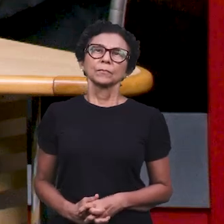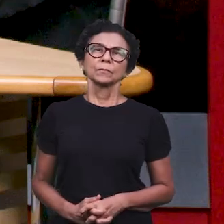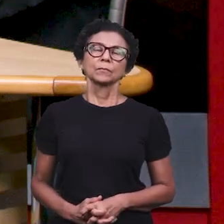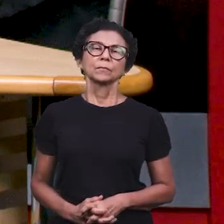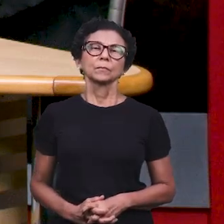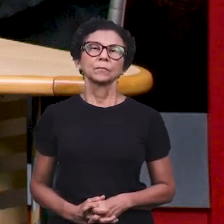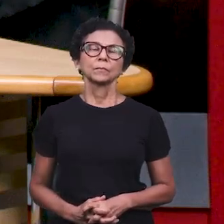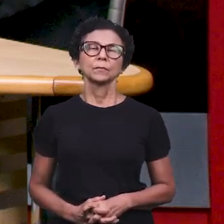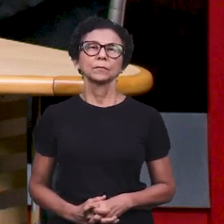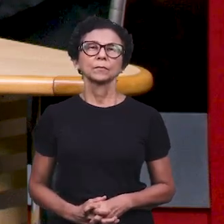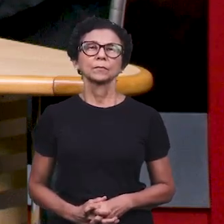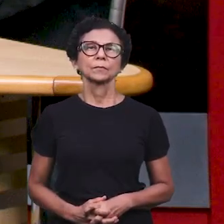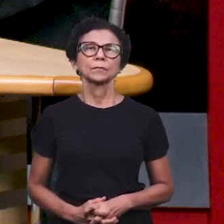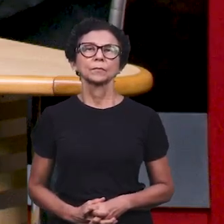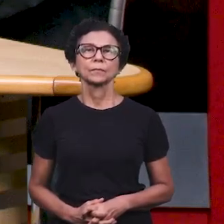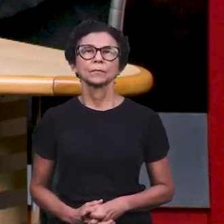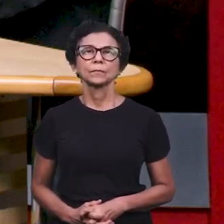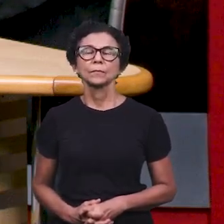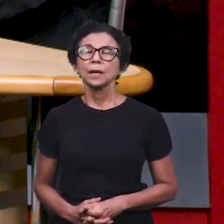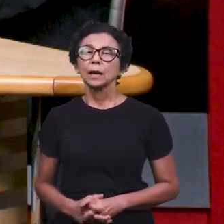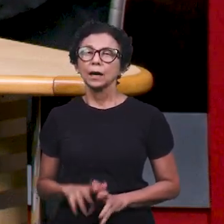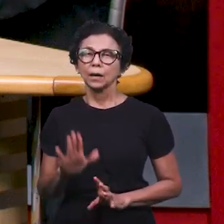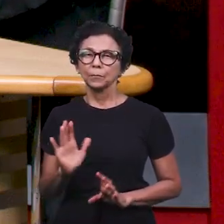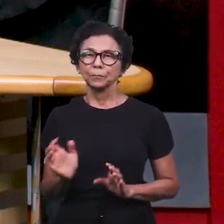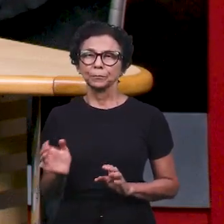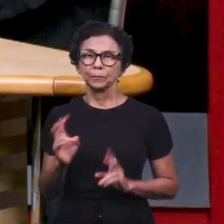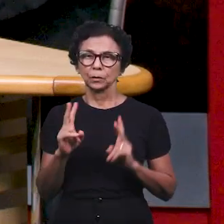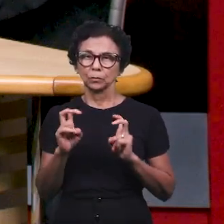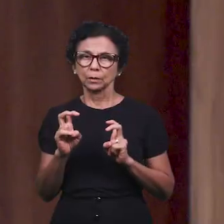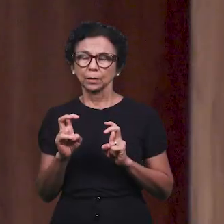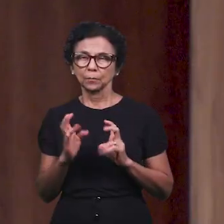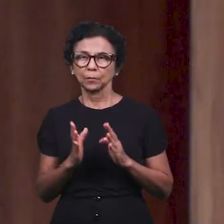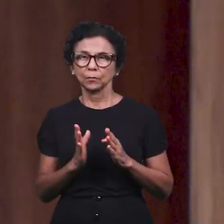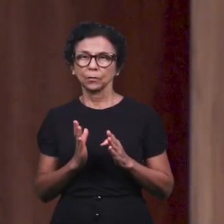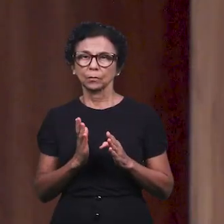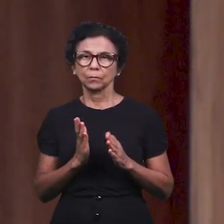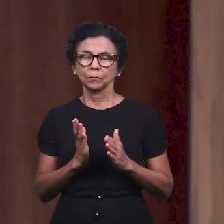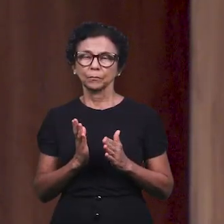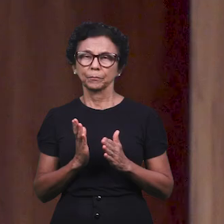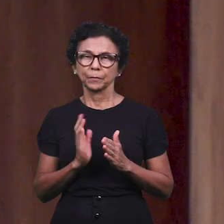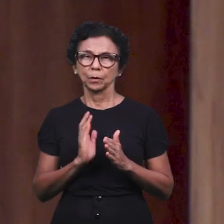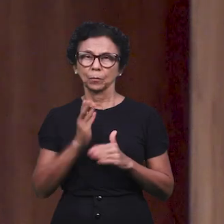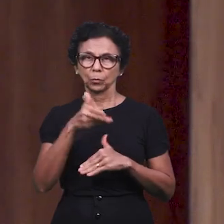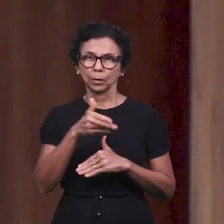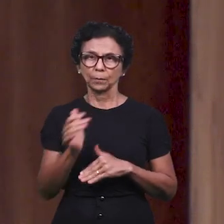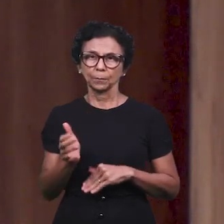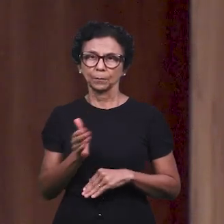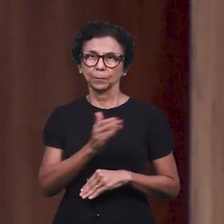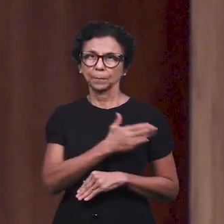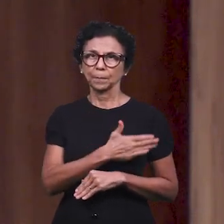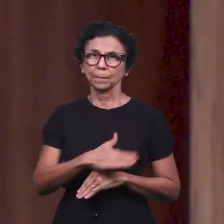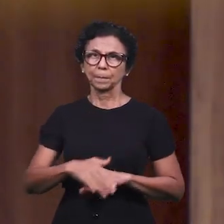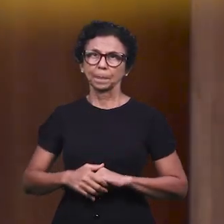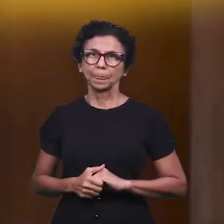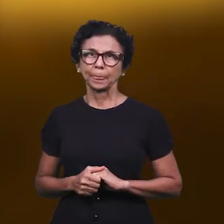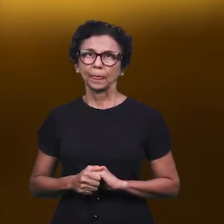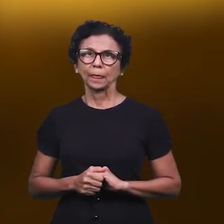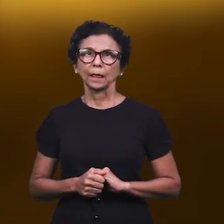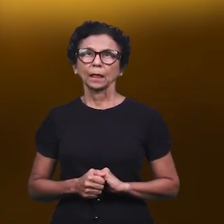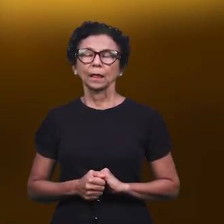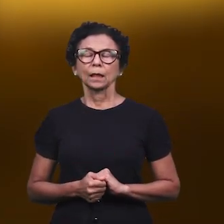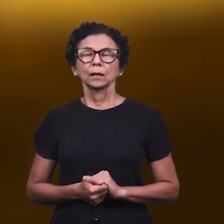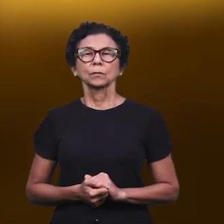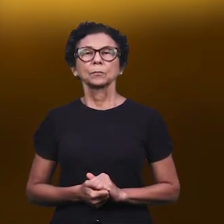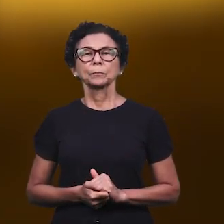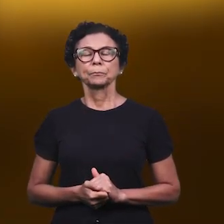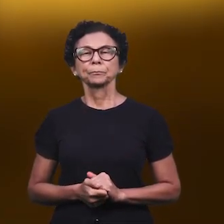nisso com a preocupação de não sair do tema. Porque quando ele fala de colher os frutos, eu vejo muito os filhos como árvores, homens como